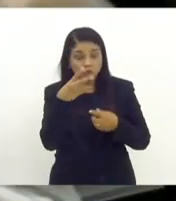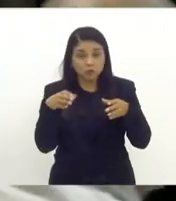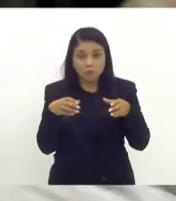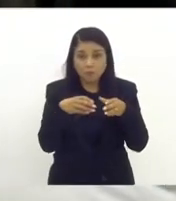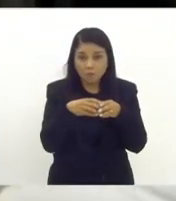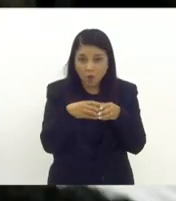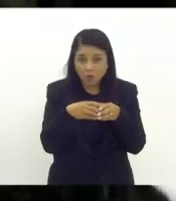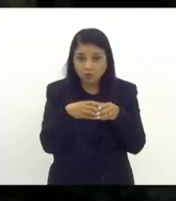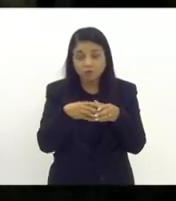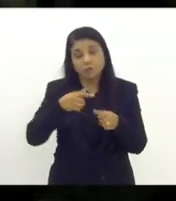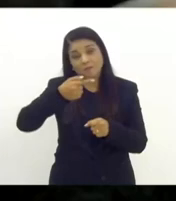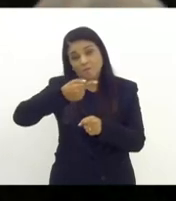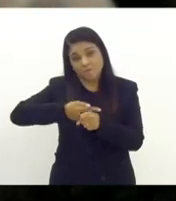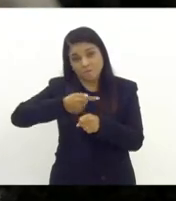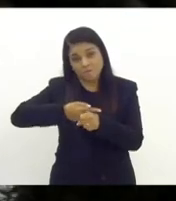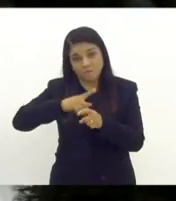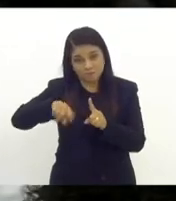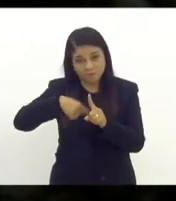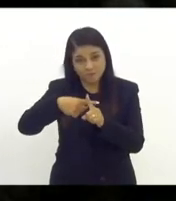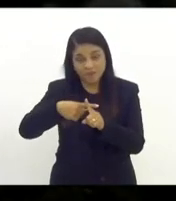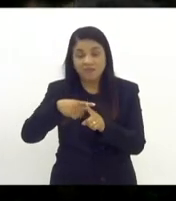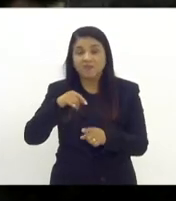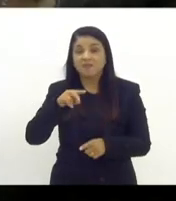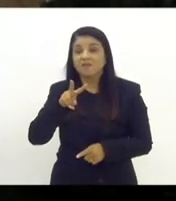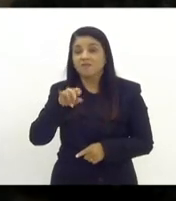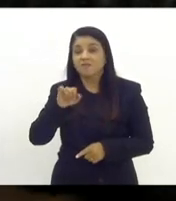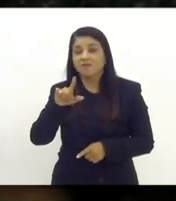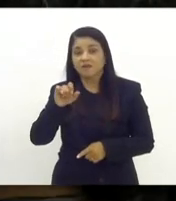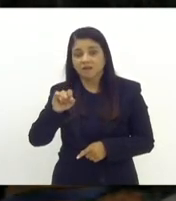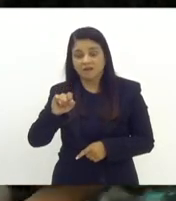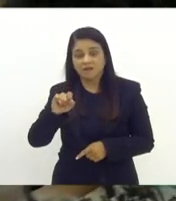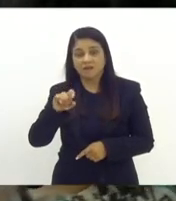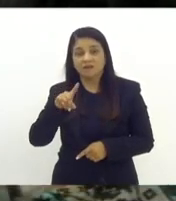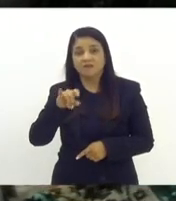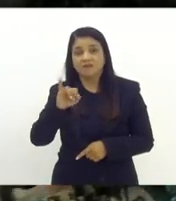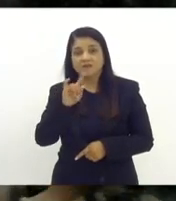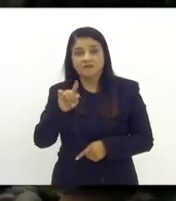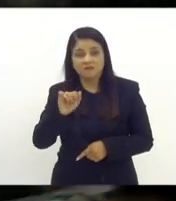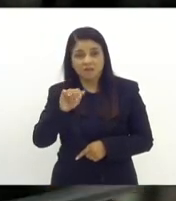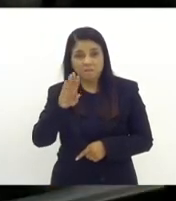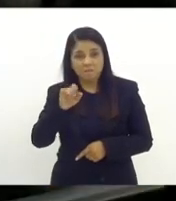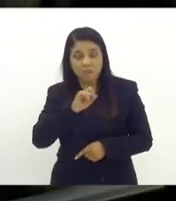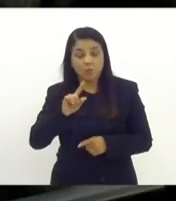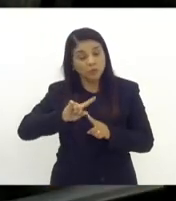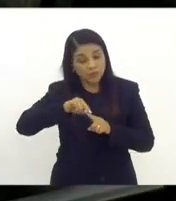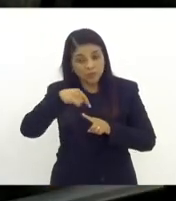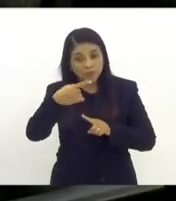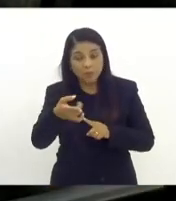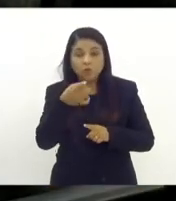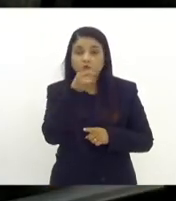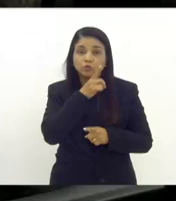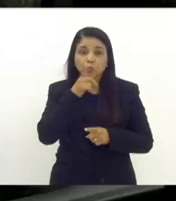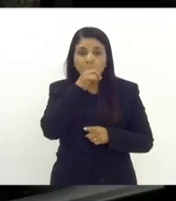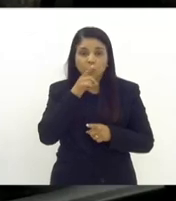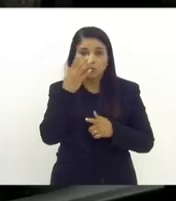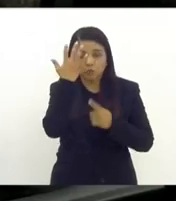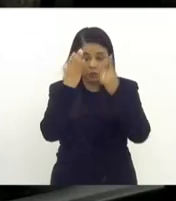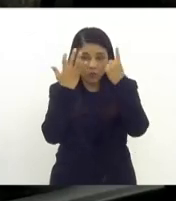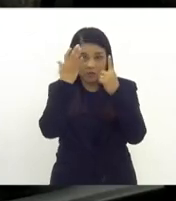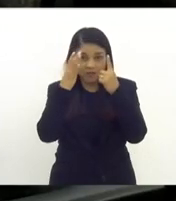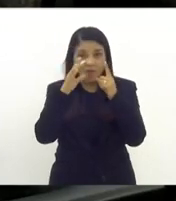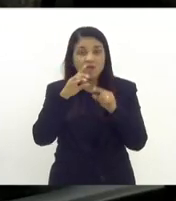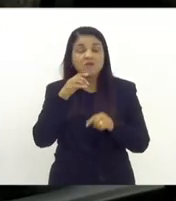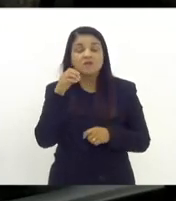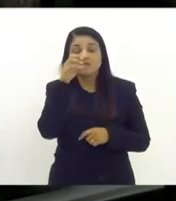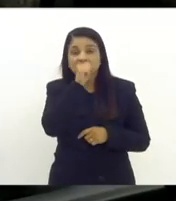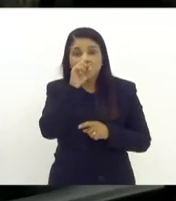da liga dois blocos em Vila Isabel Eles saem Depois do Carnaval no domingo depois do Carnaval no sábado Depois do